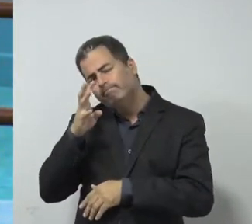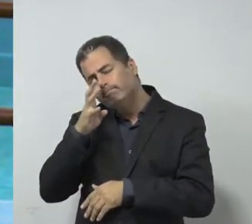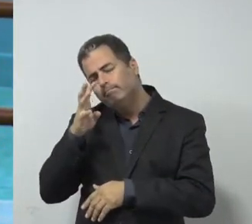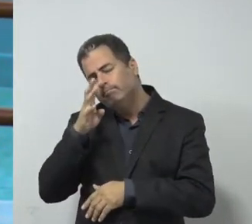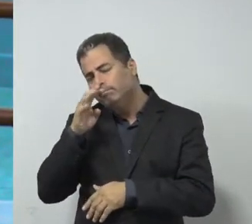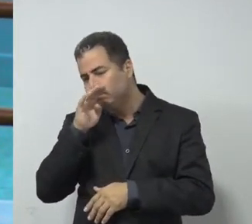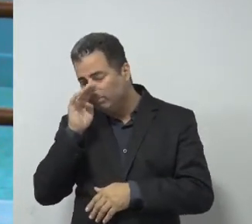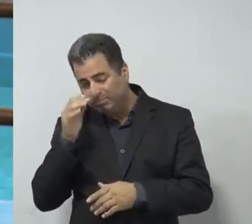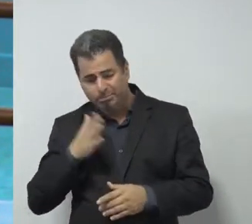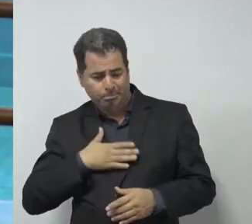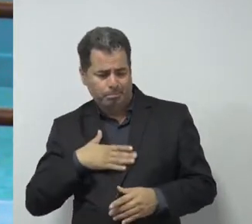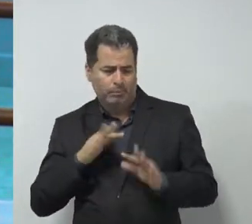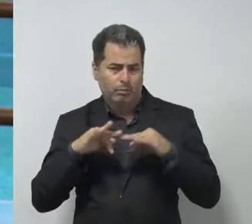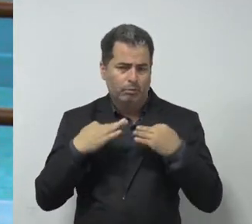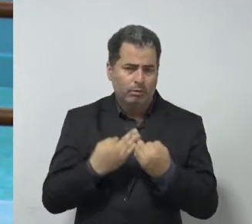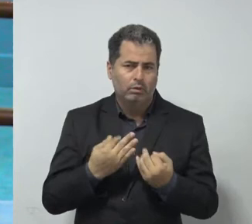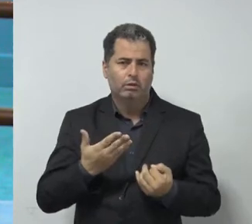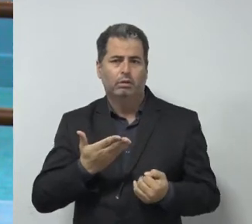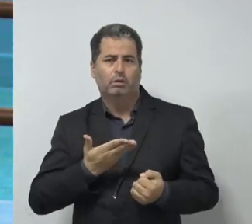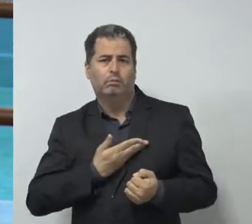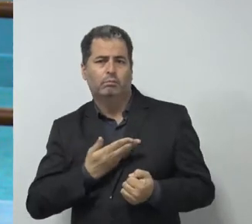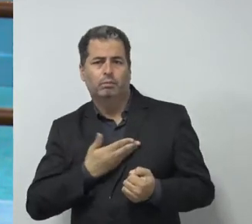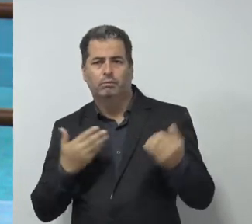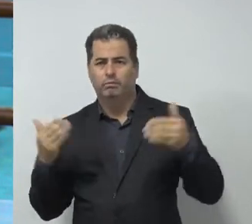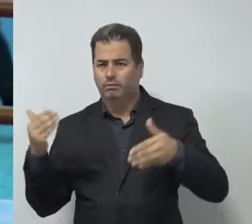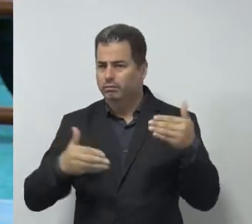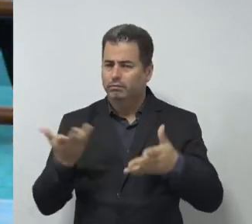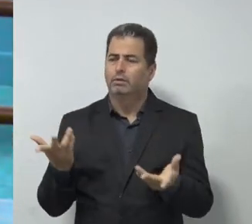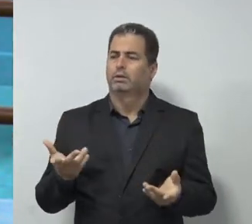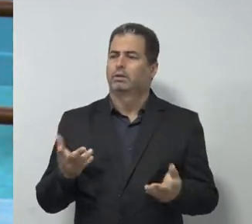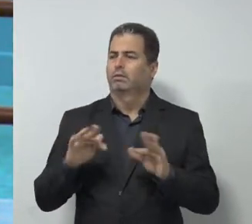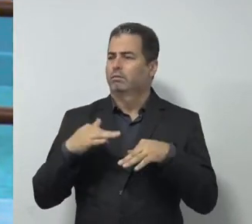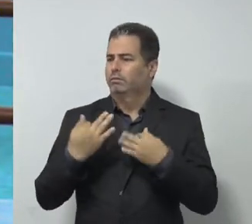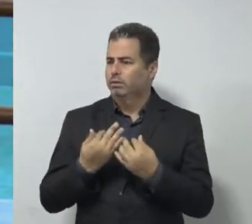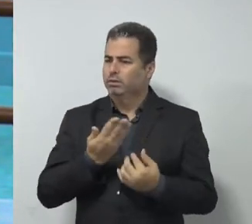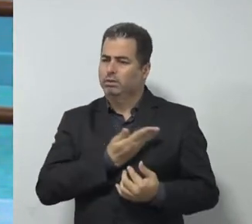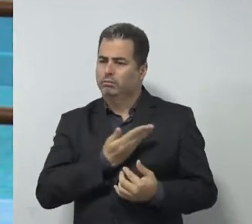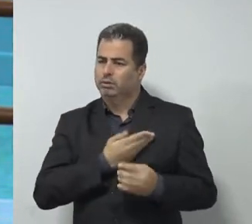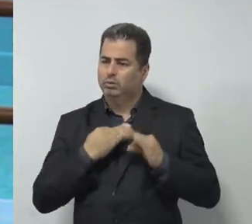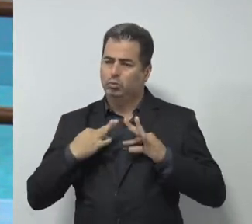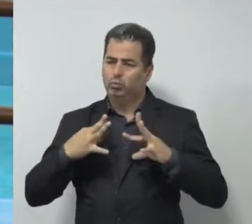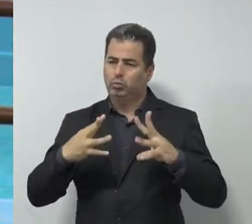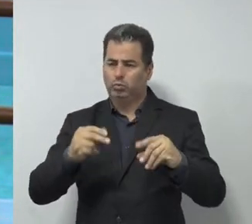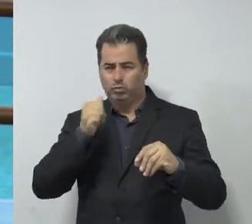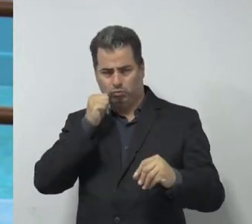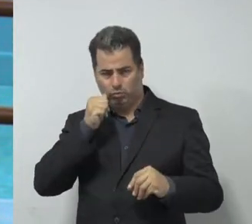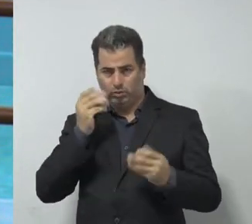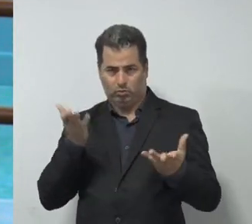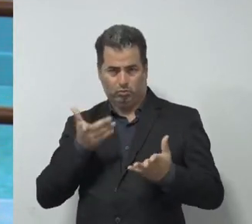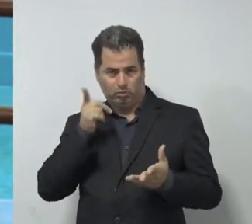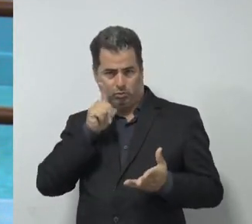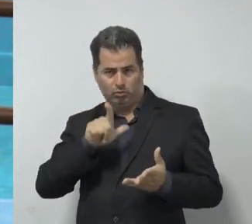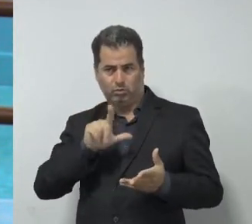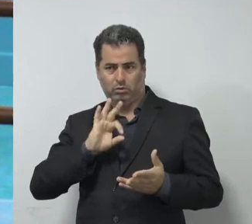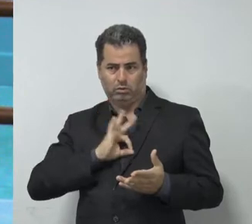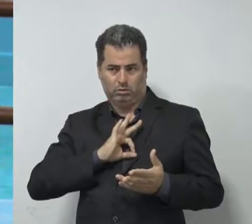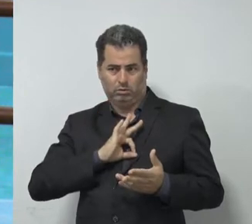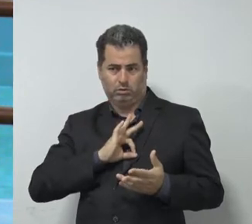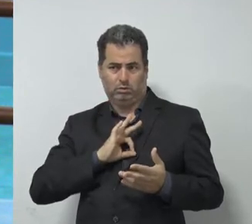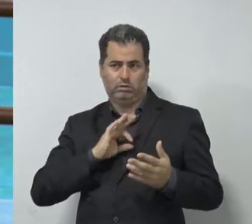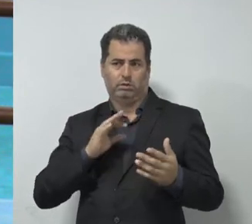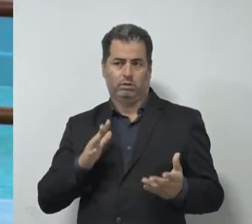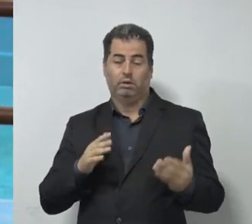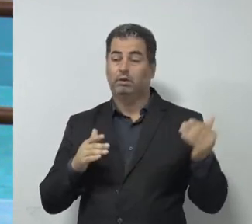meus parentes, os meus amigos, os parentes, os amigos de todas as homenageadas, que vieram